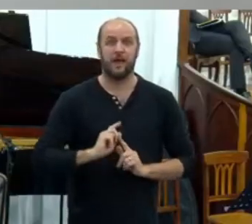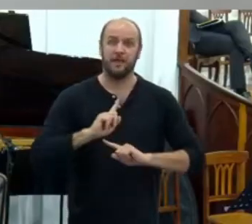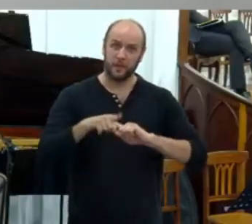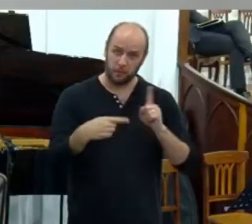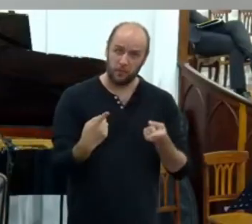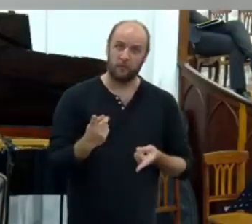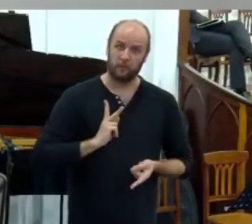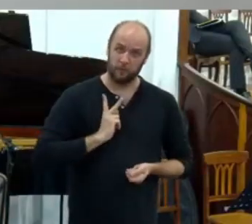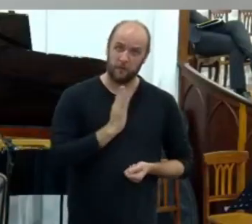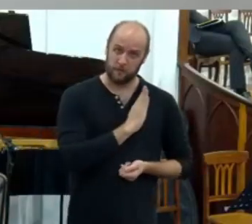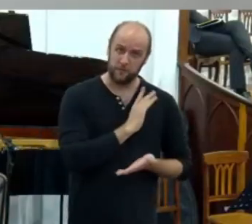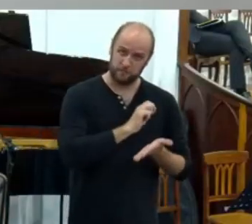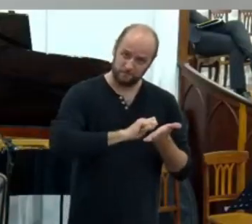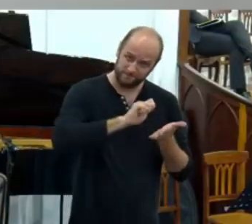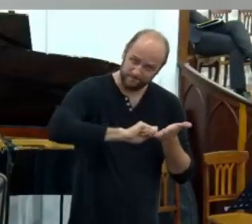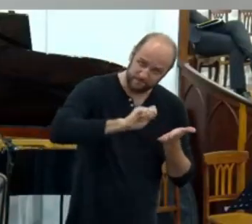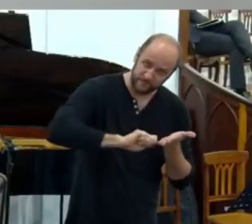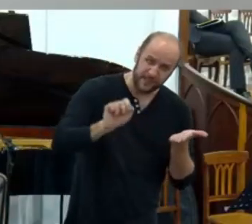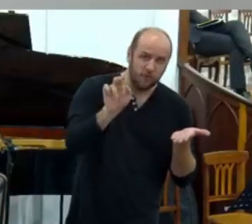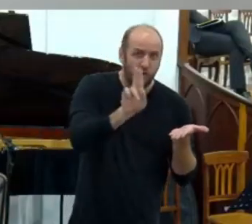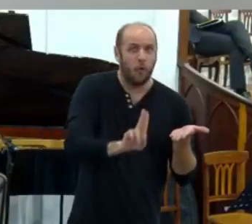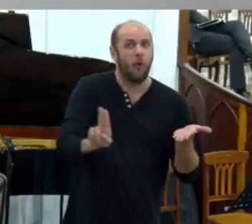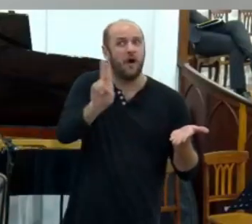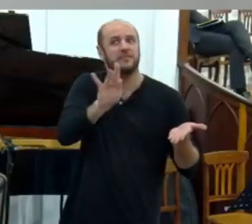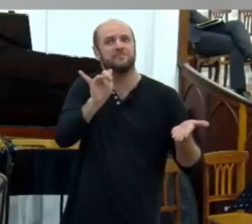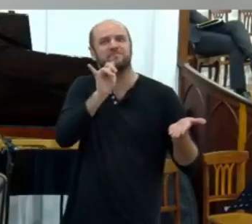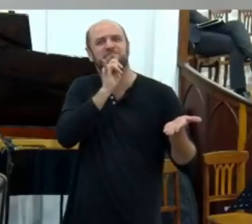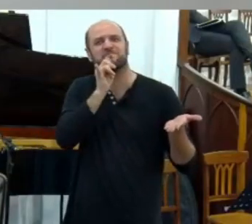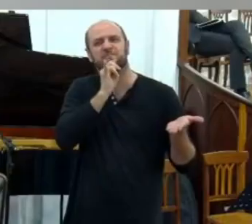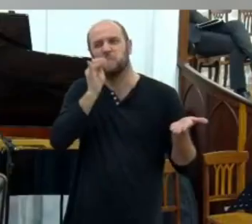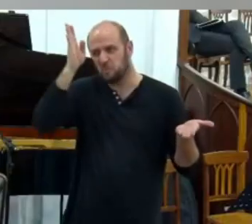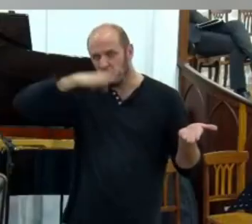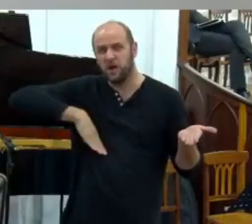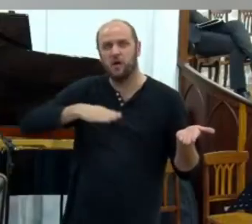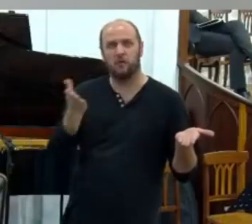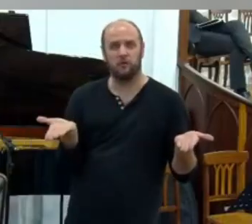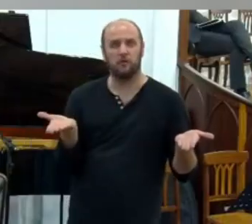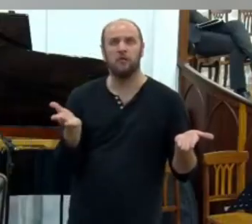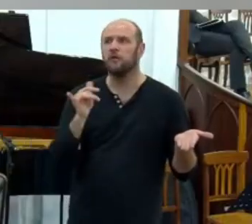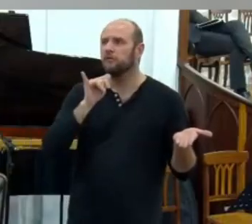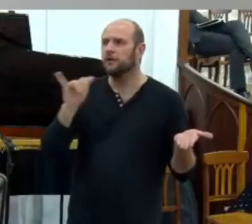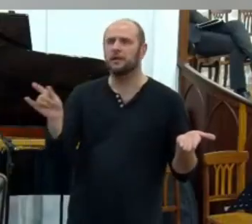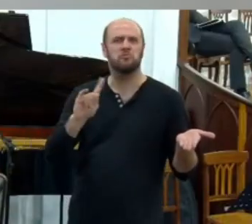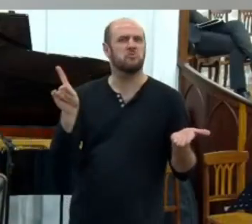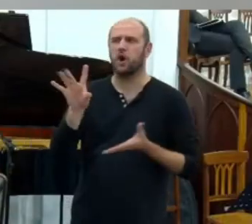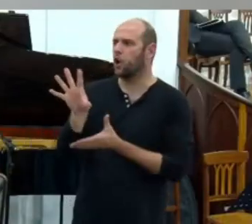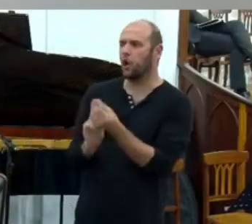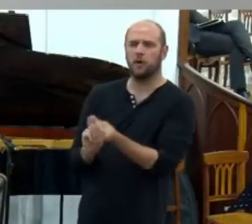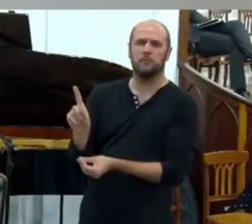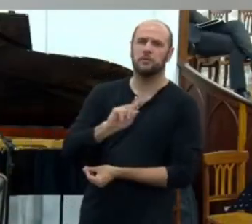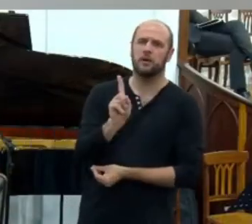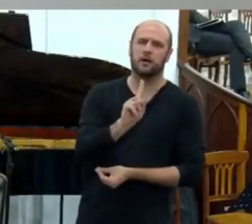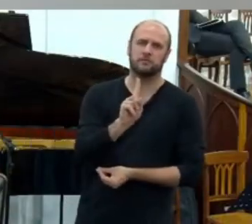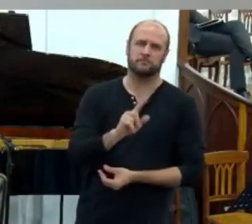está utilizando-se deste exemplo negativo, dizendo: não sigam este